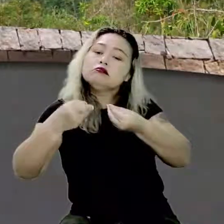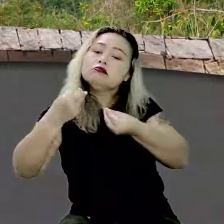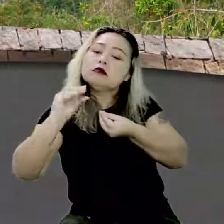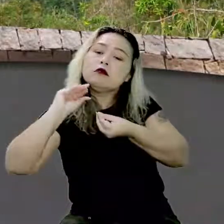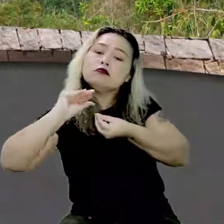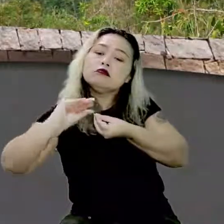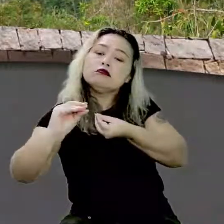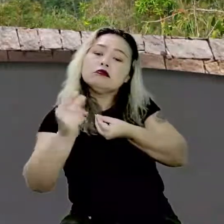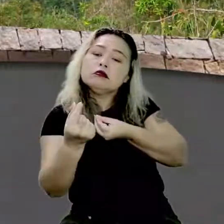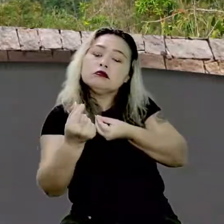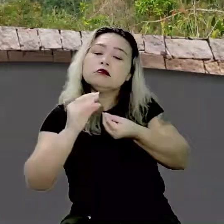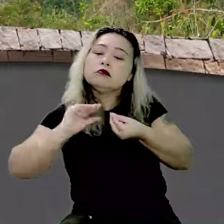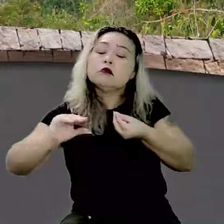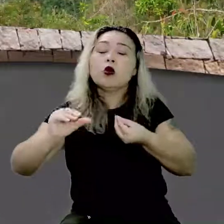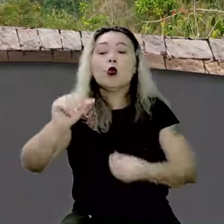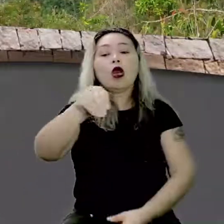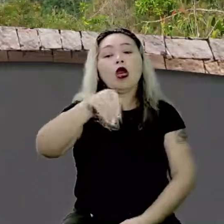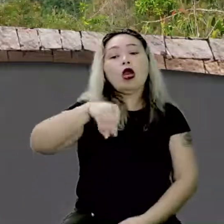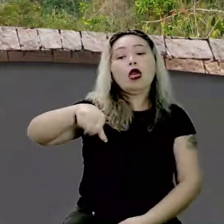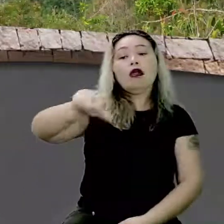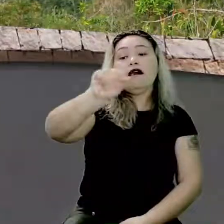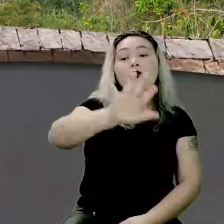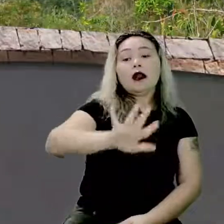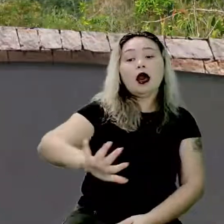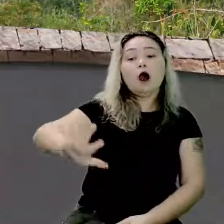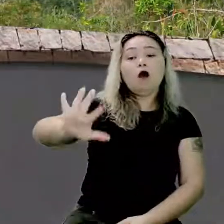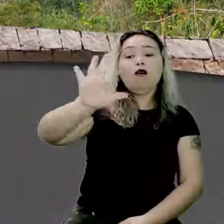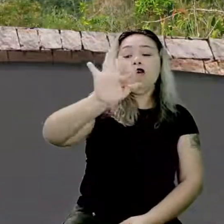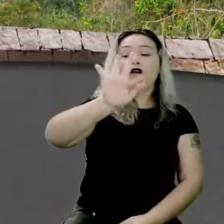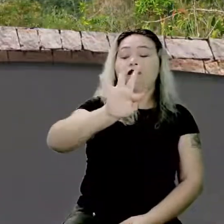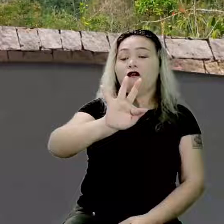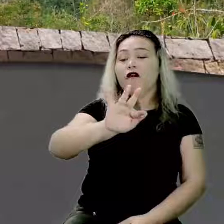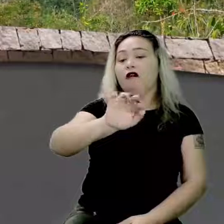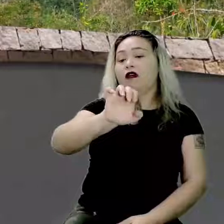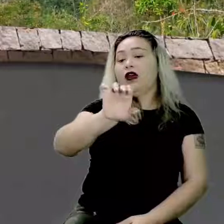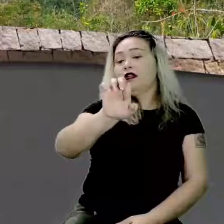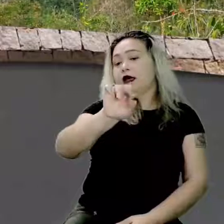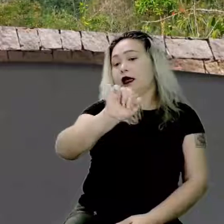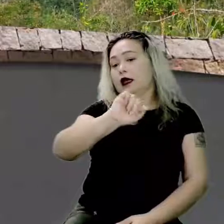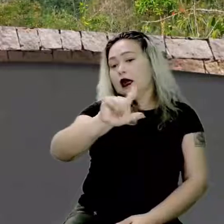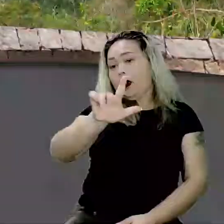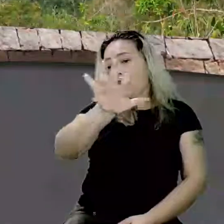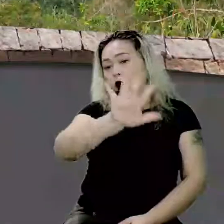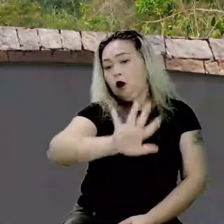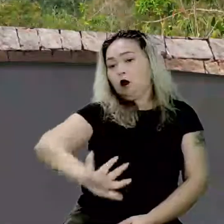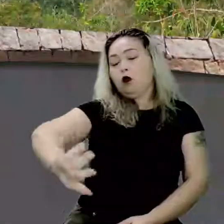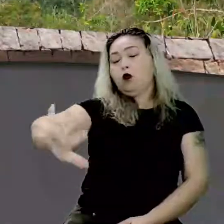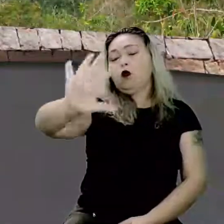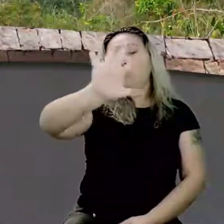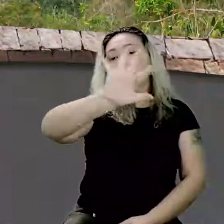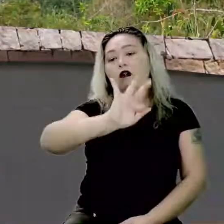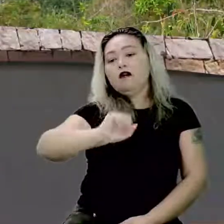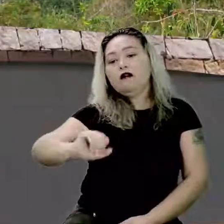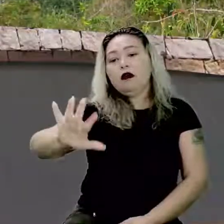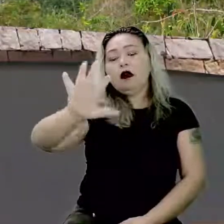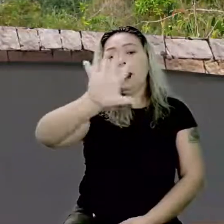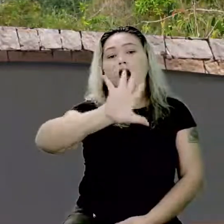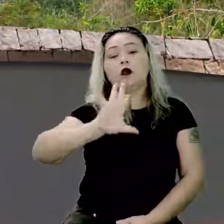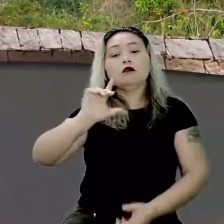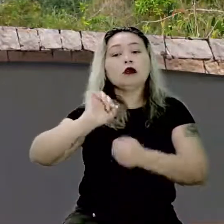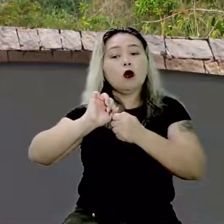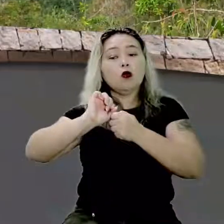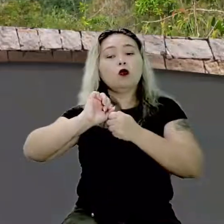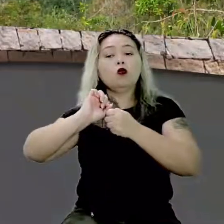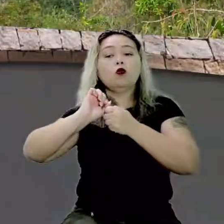de Rondônia. Era território federal de Rondônia. Então, isso quer dizer que era o Estado, a